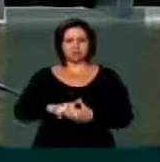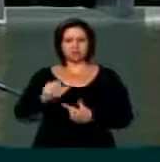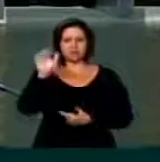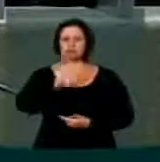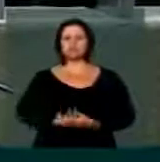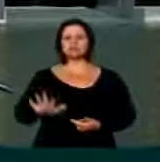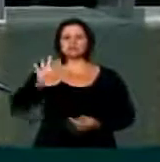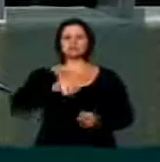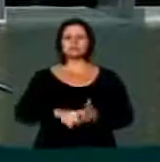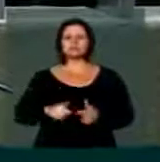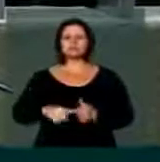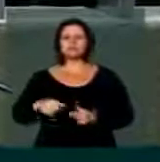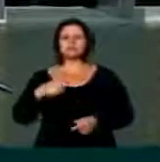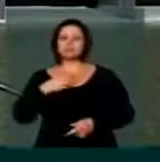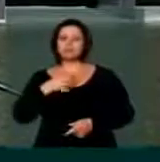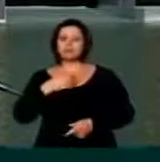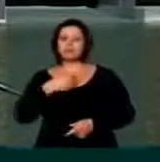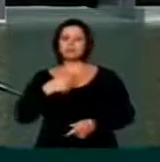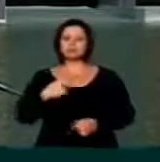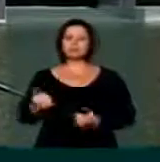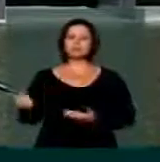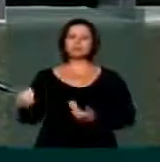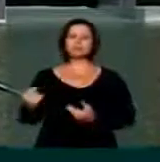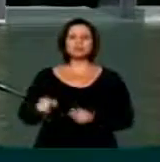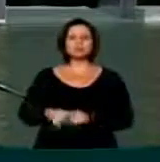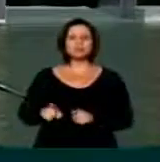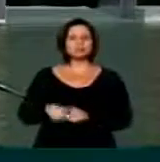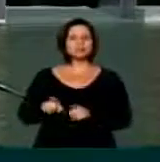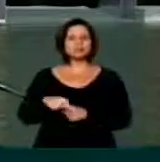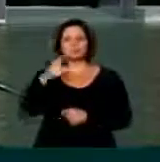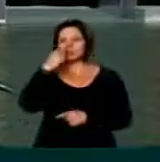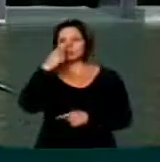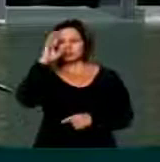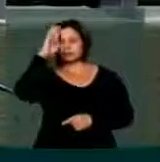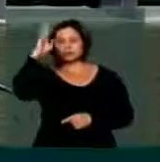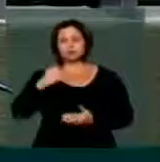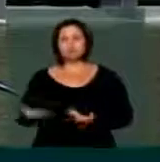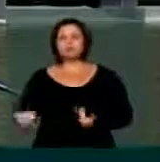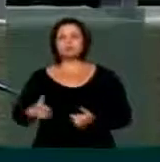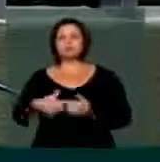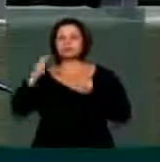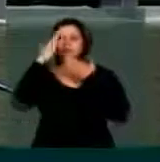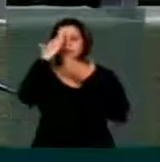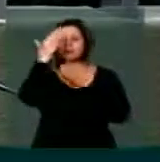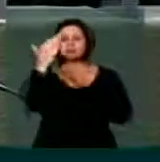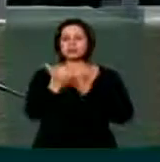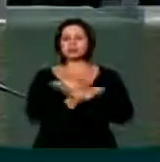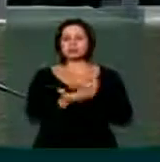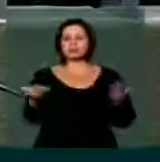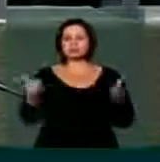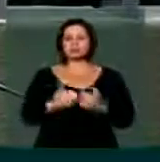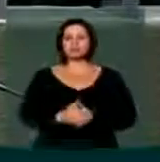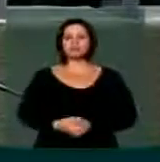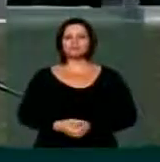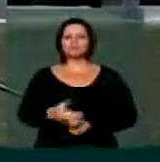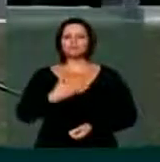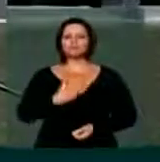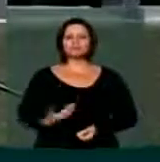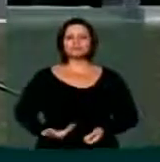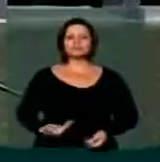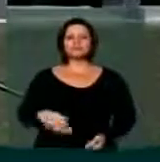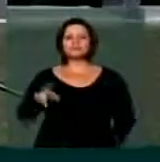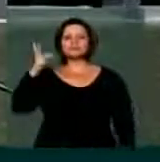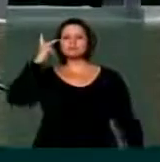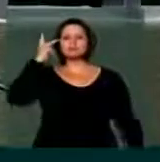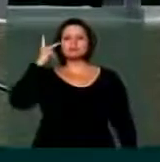referência nacional, particularmente para a juventude brasileira. Quero agradecer também ao nosso candidato a governador